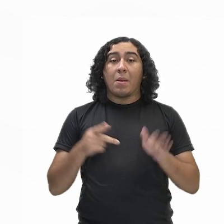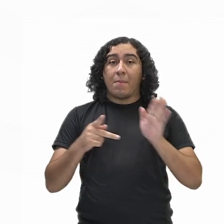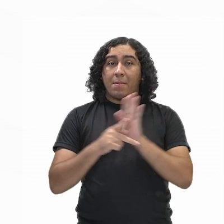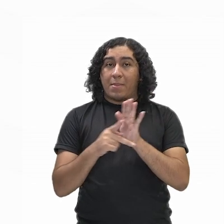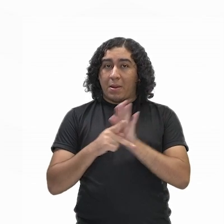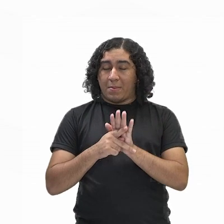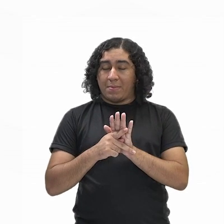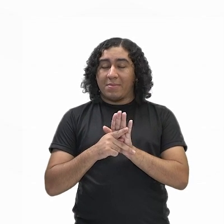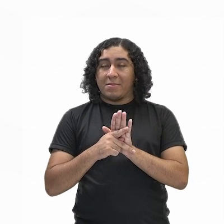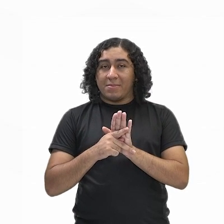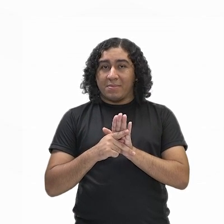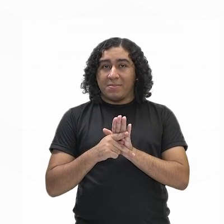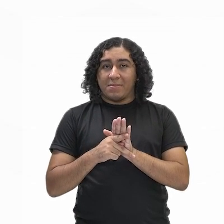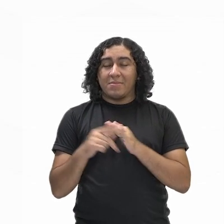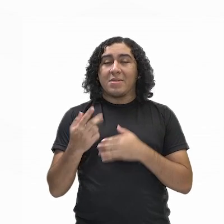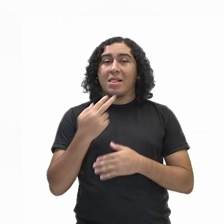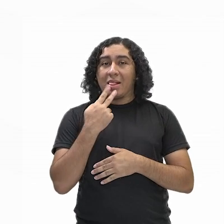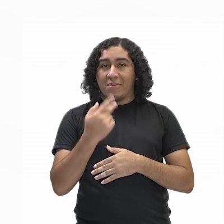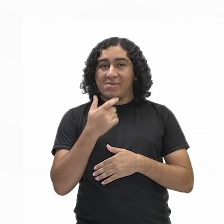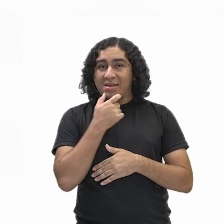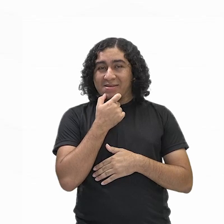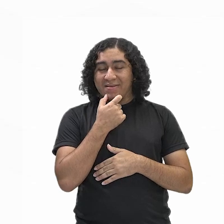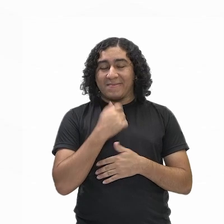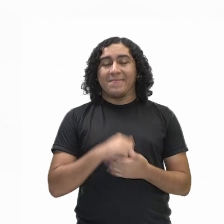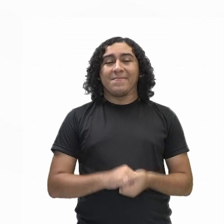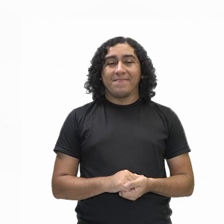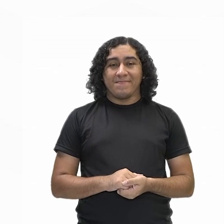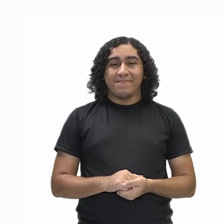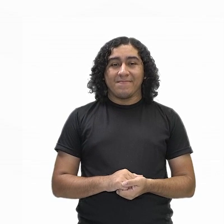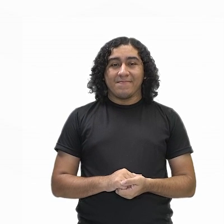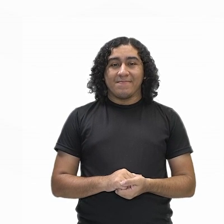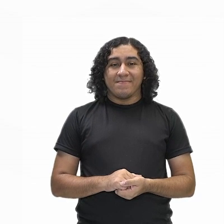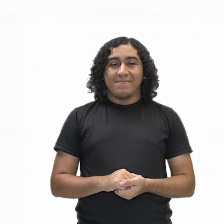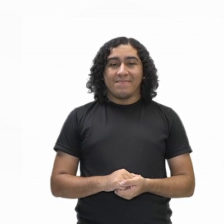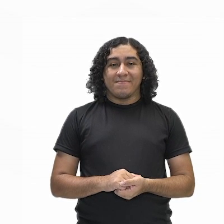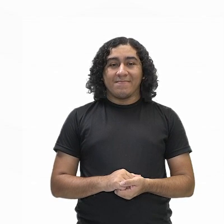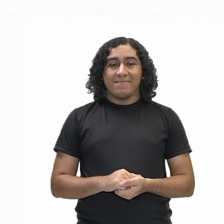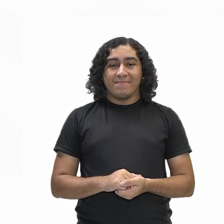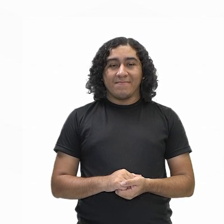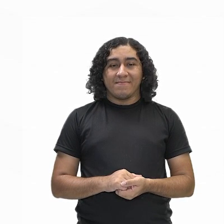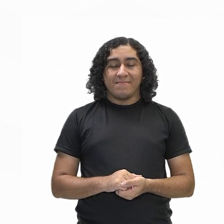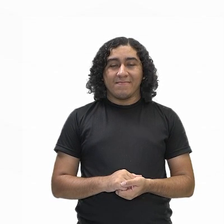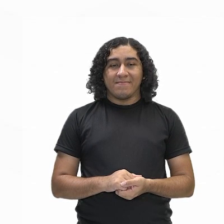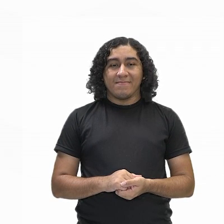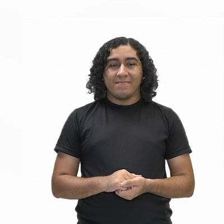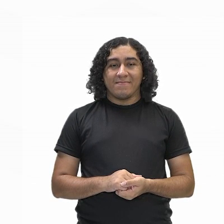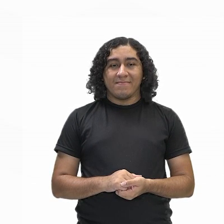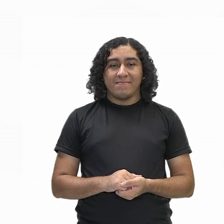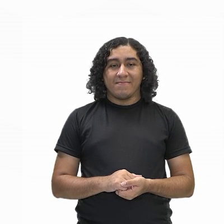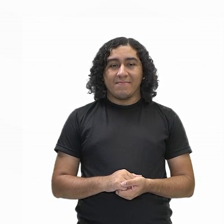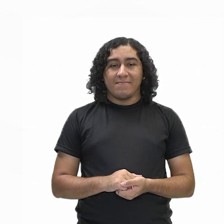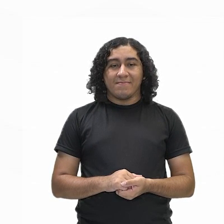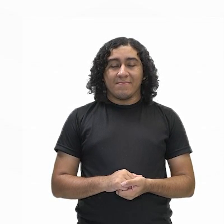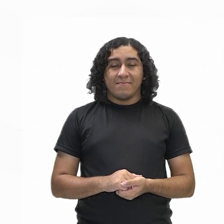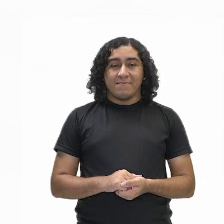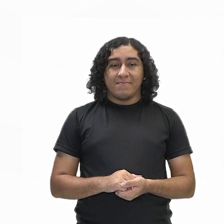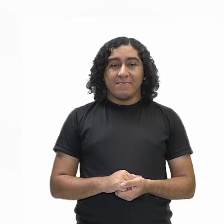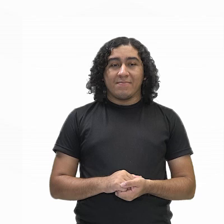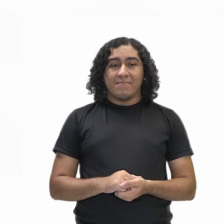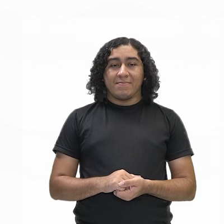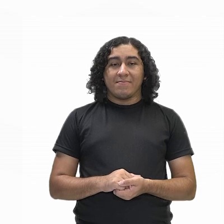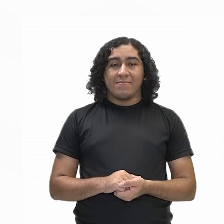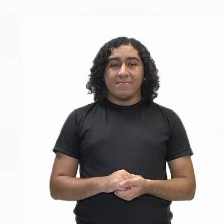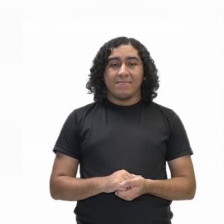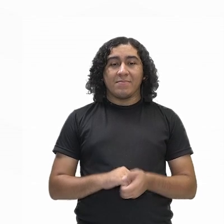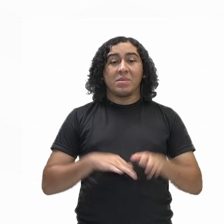inglesa, BRB, ok? Temos mais exemplos, ok? Então, olha só, esses últimos aí, how